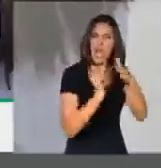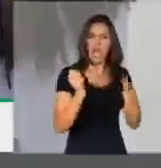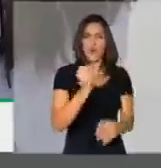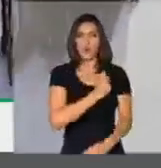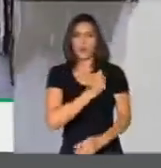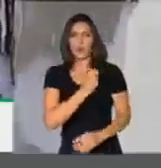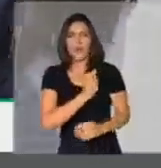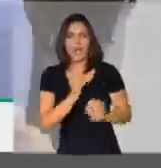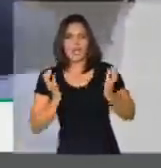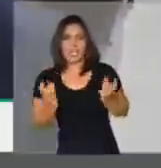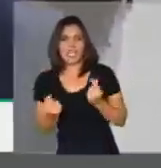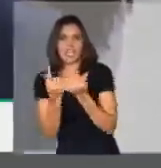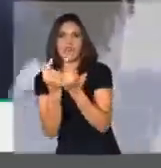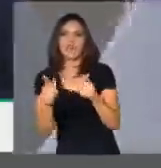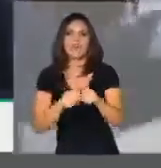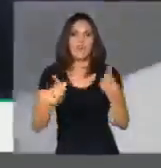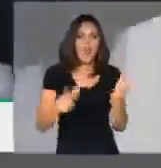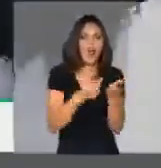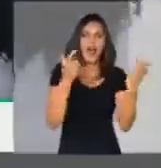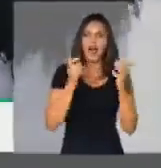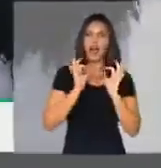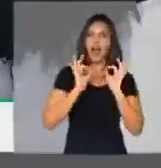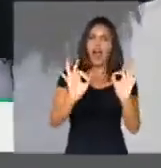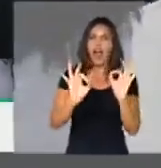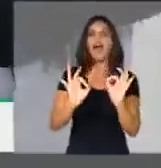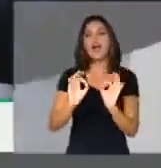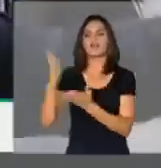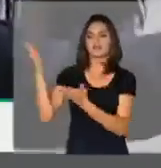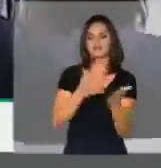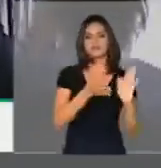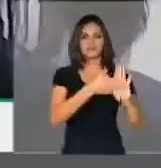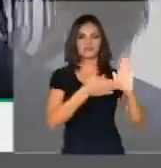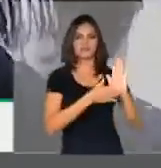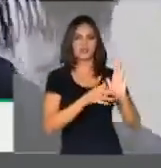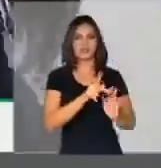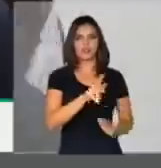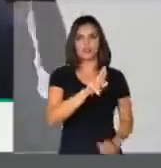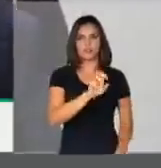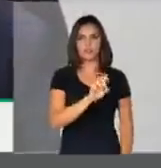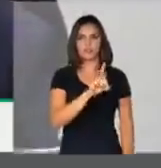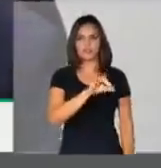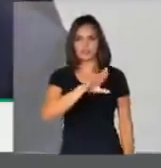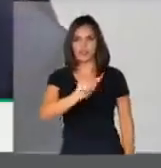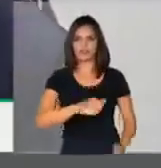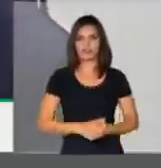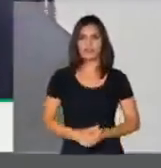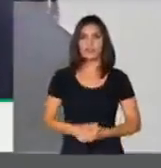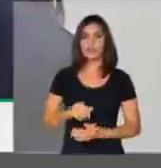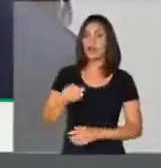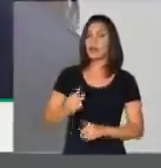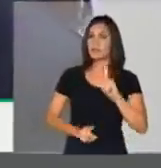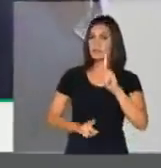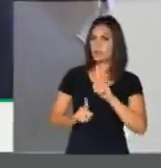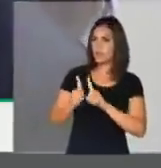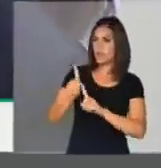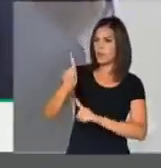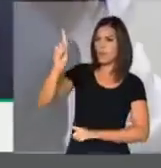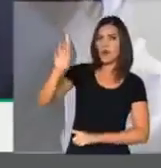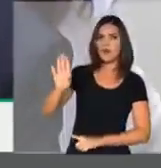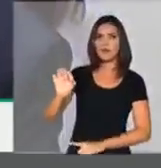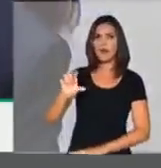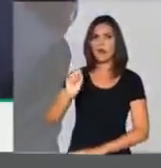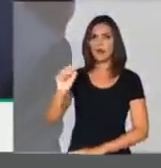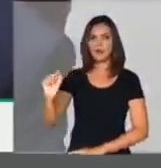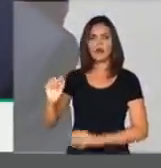ele vem e entrega a reforma da Previdência. A bolsa subiu, o dólar caiu, logicamente. Mas para isso, acho que Vossa